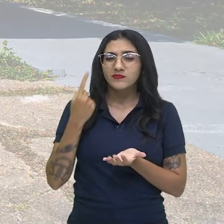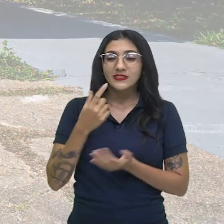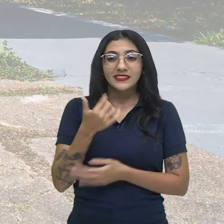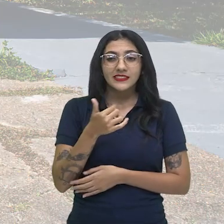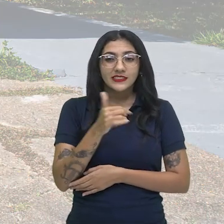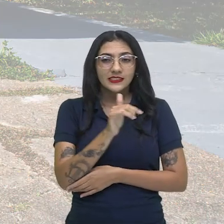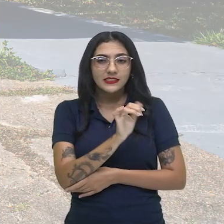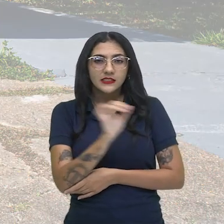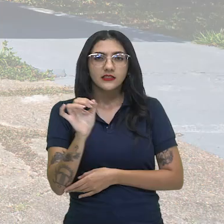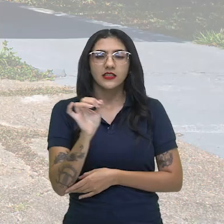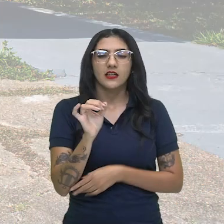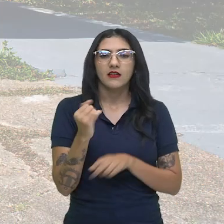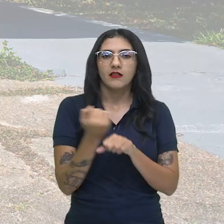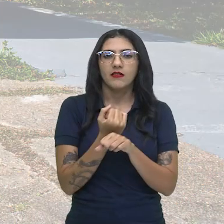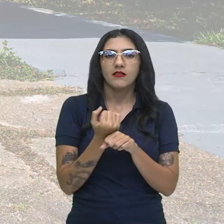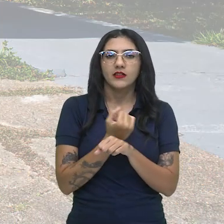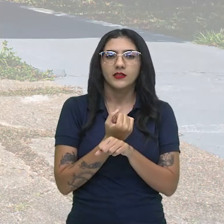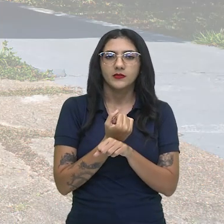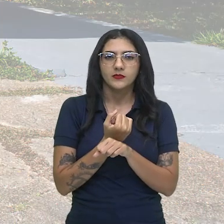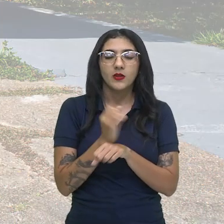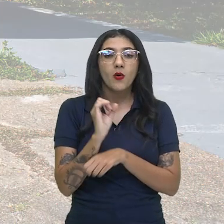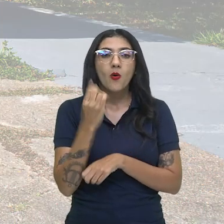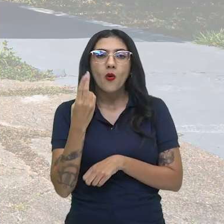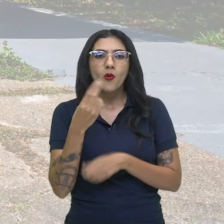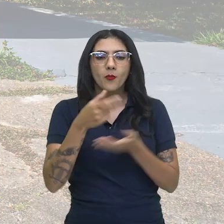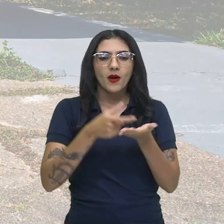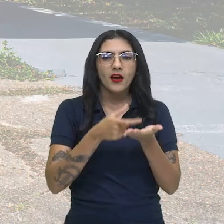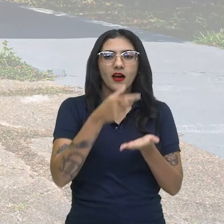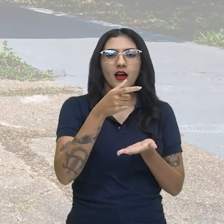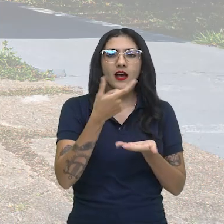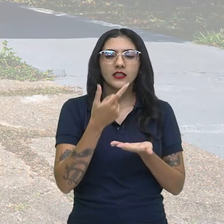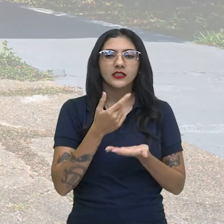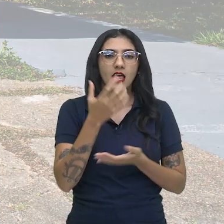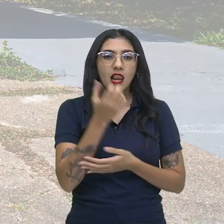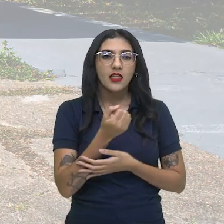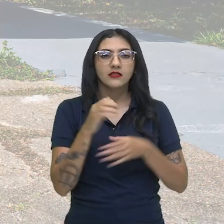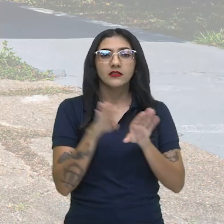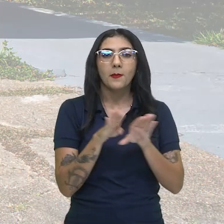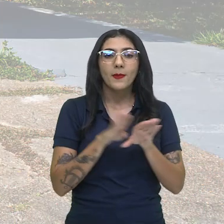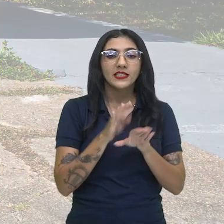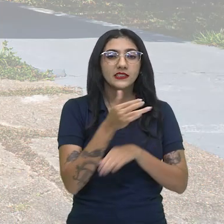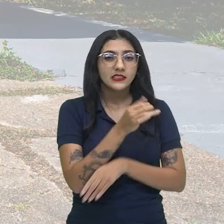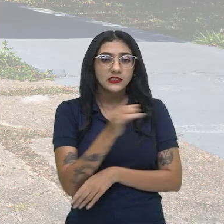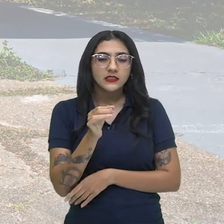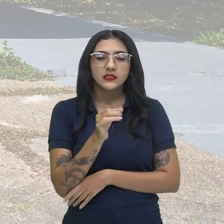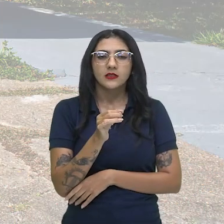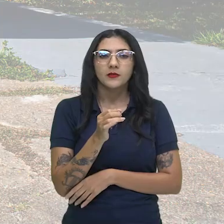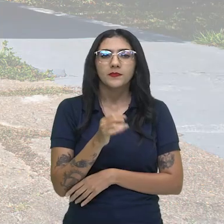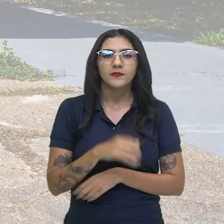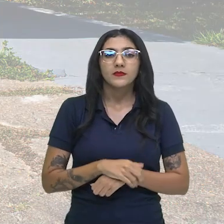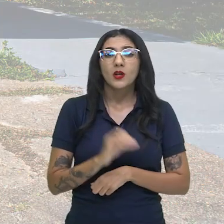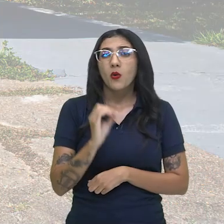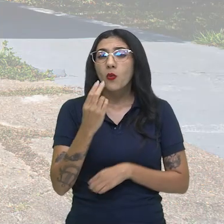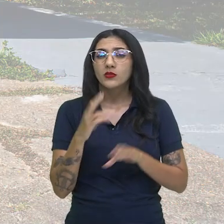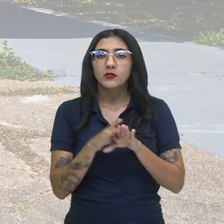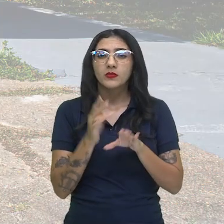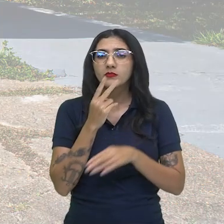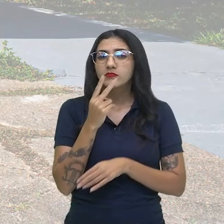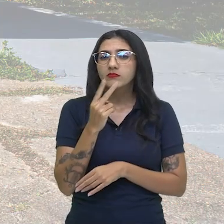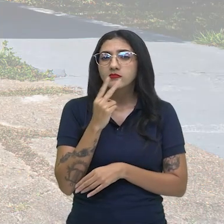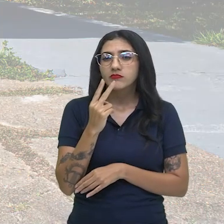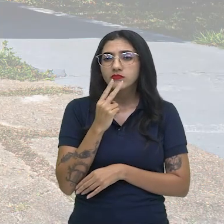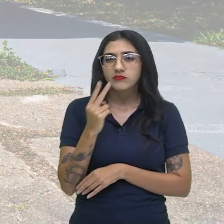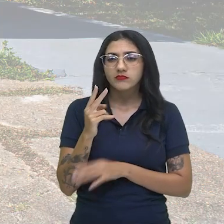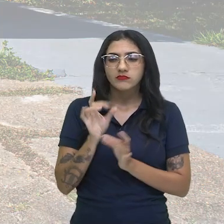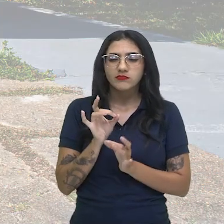100 anos. Se for, por exemplo, uma caixa de leite longa-vida, 100 anos. Se for um pedacinho ali de cigarro de